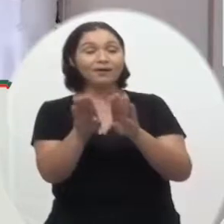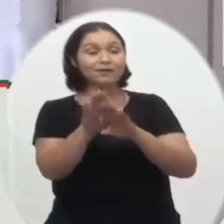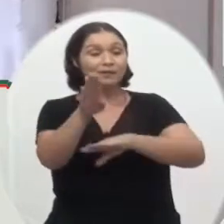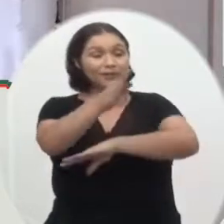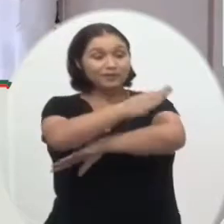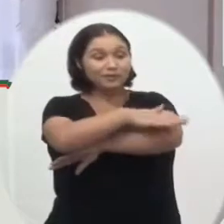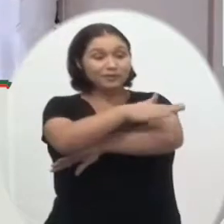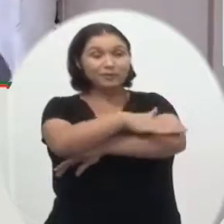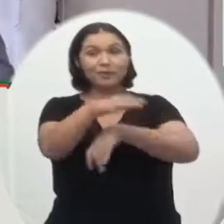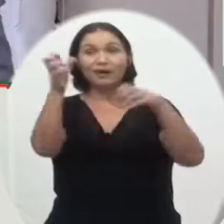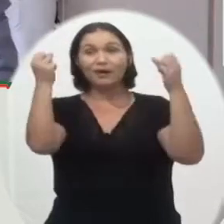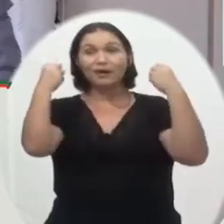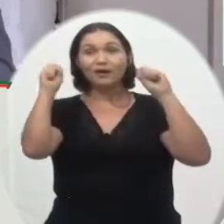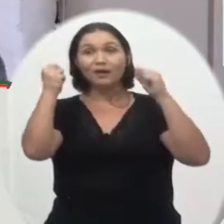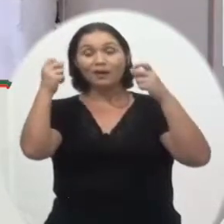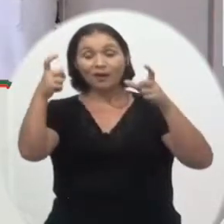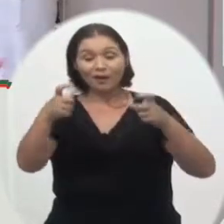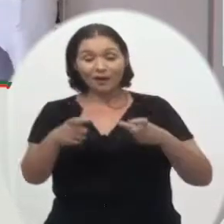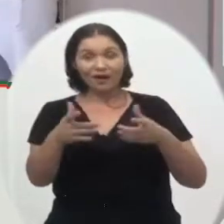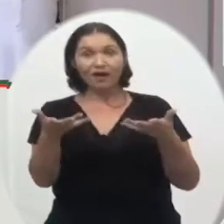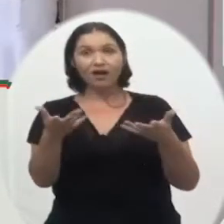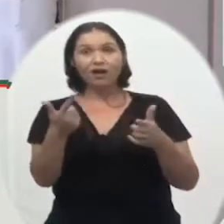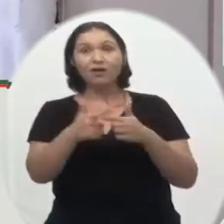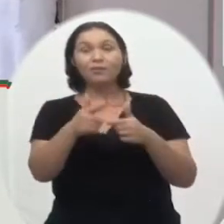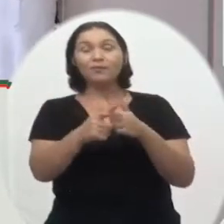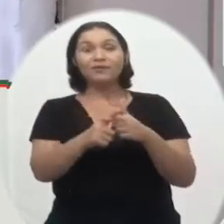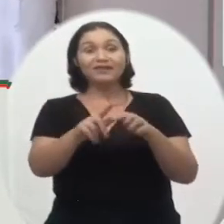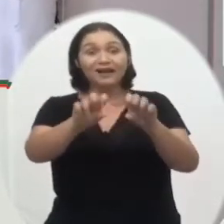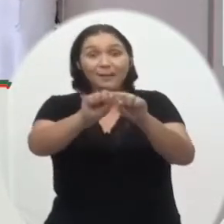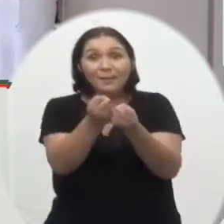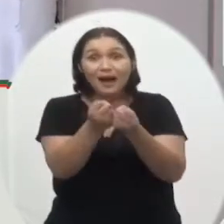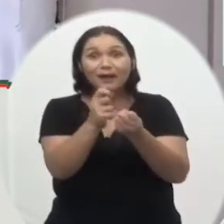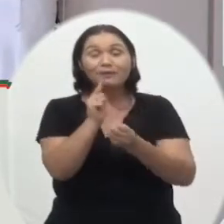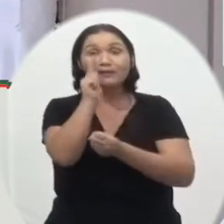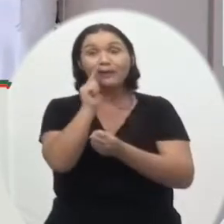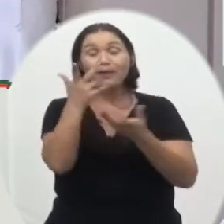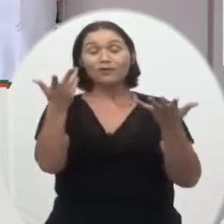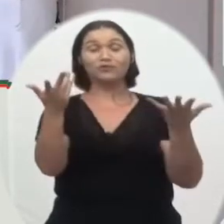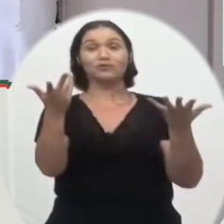equipamentos adequados. Não usam.